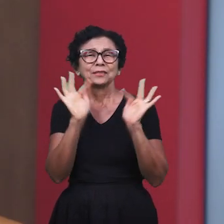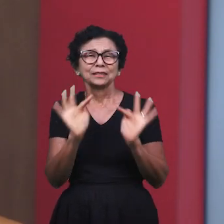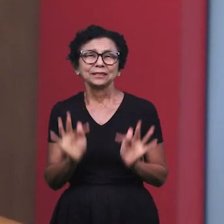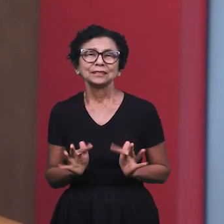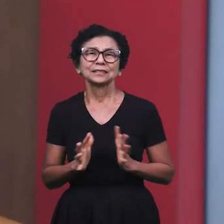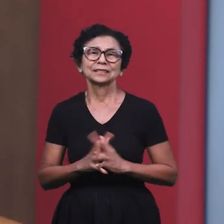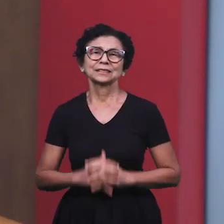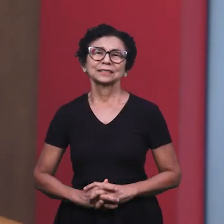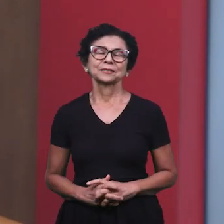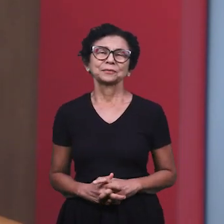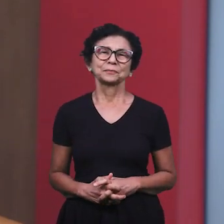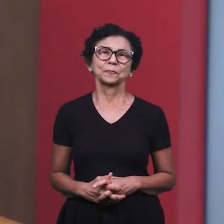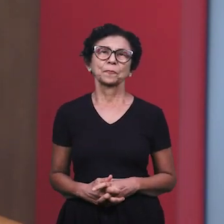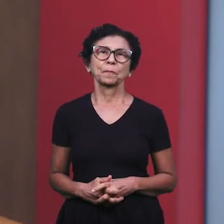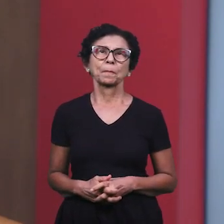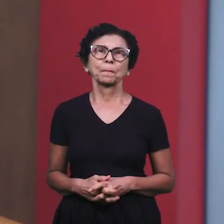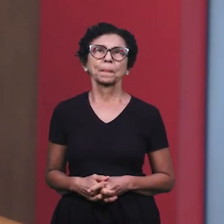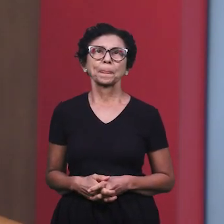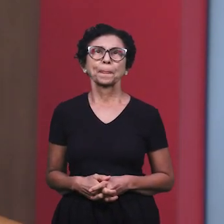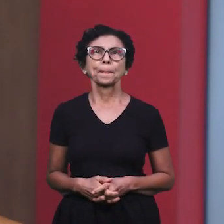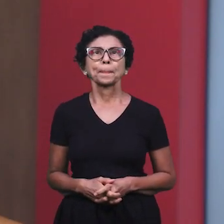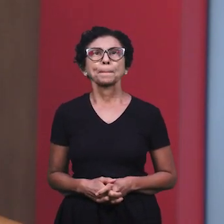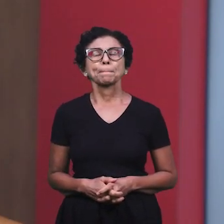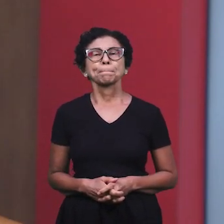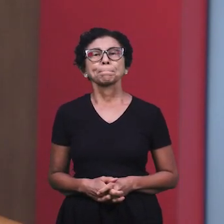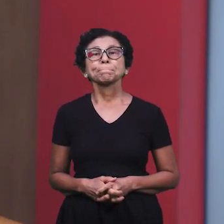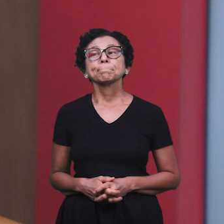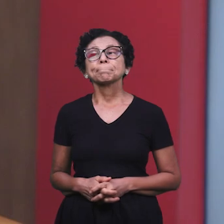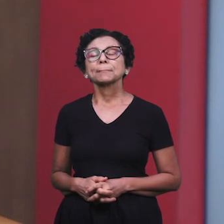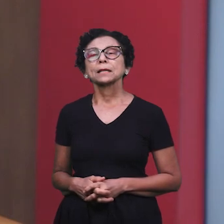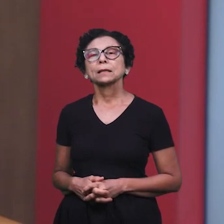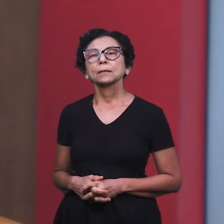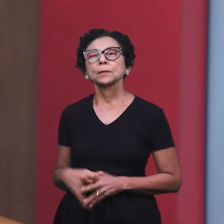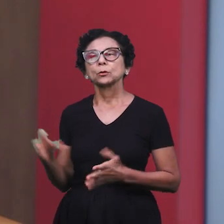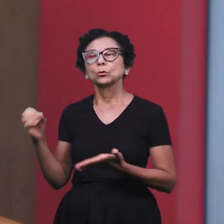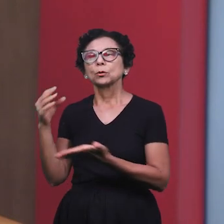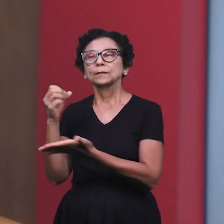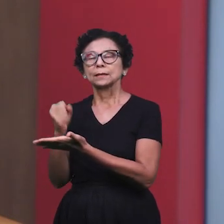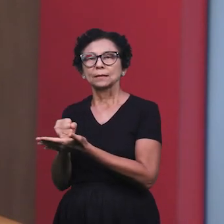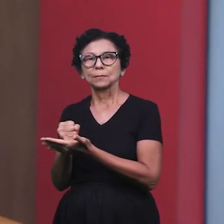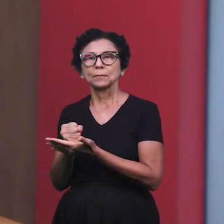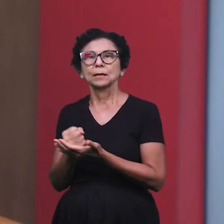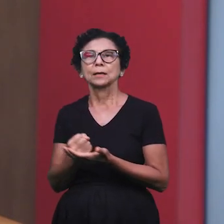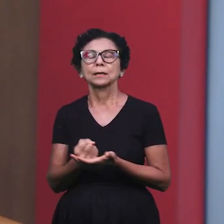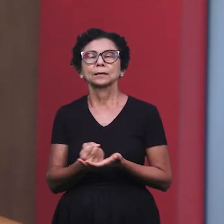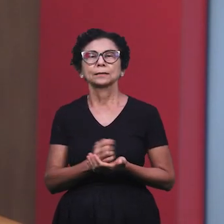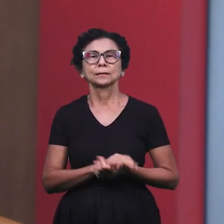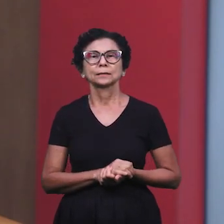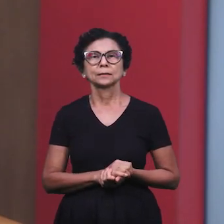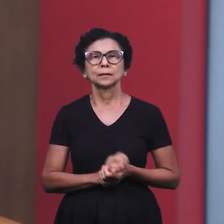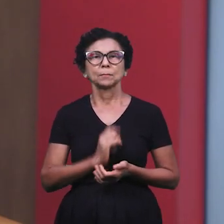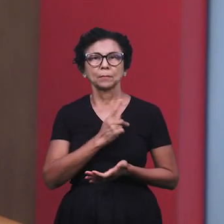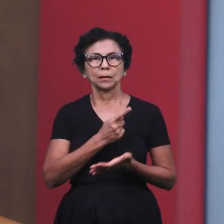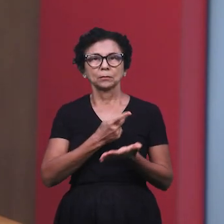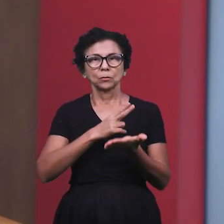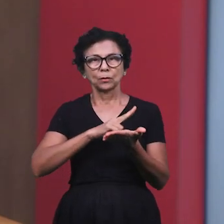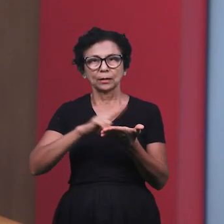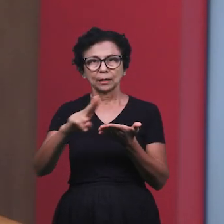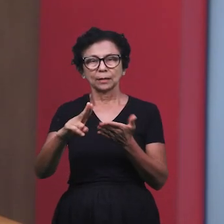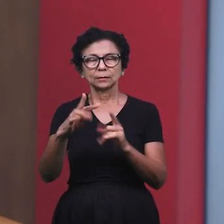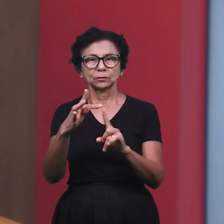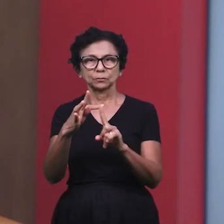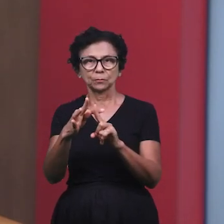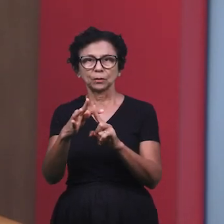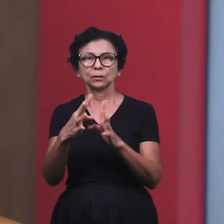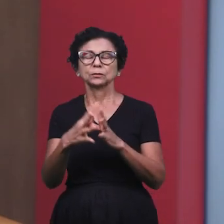Testamento, na segunda carta de Paulo a Timóteo, tem a experiência que Paulo